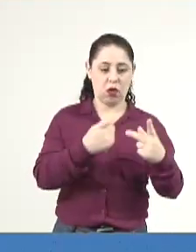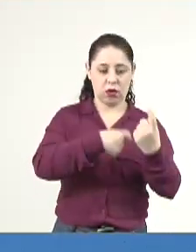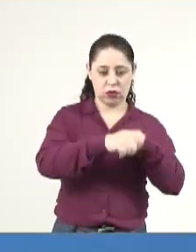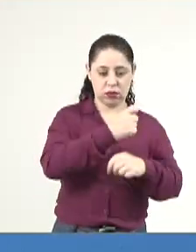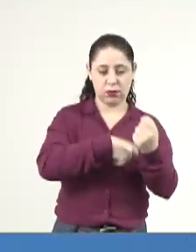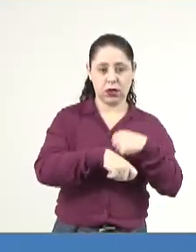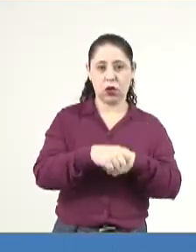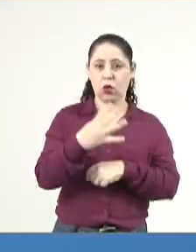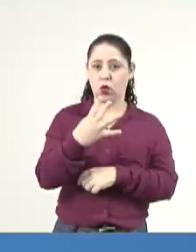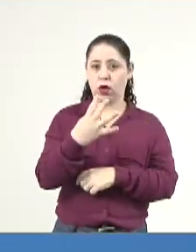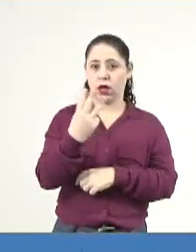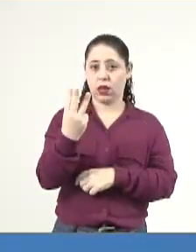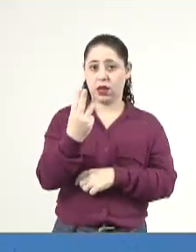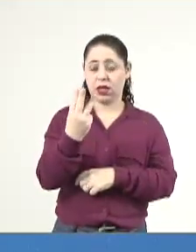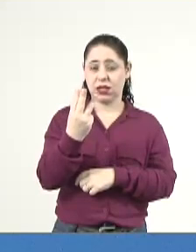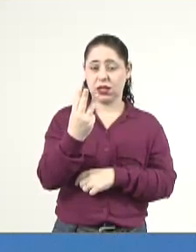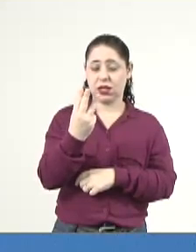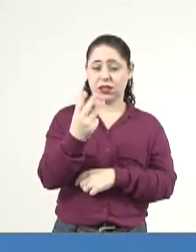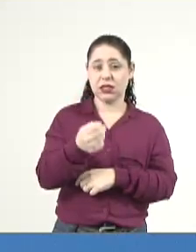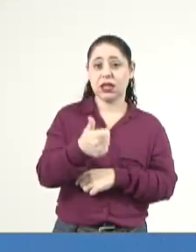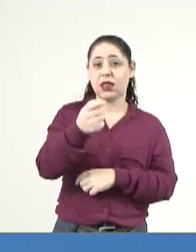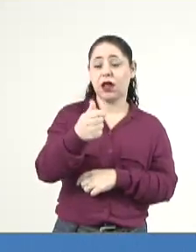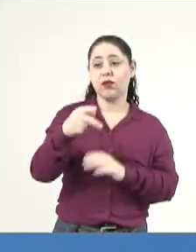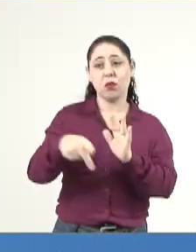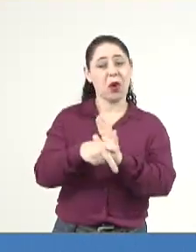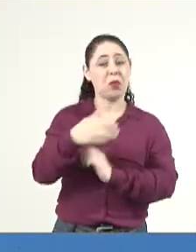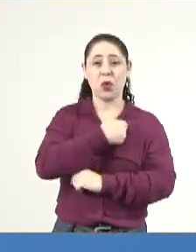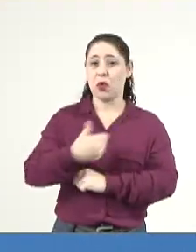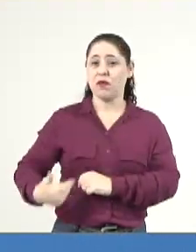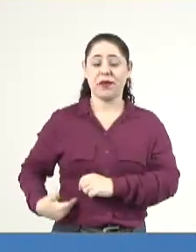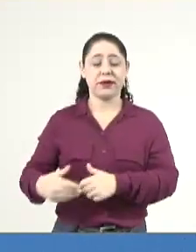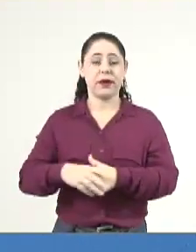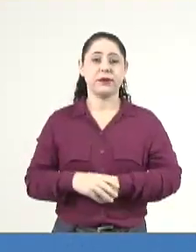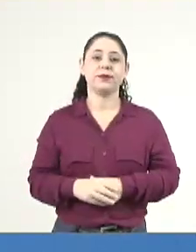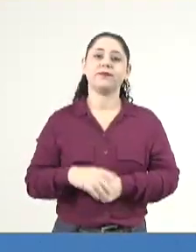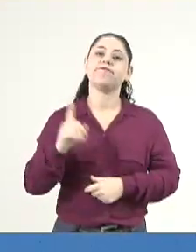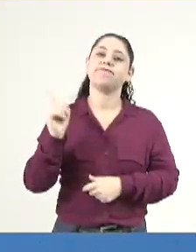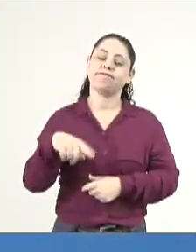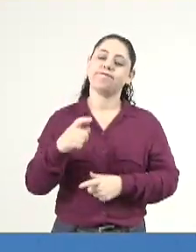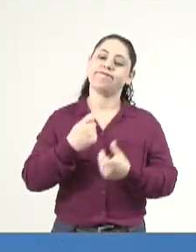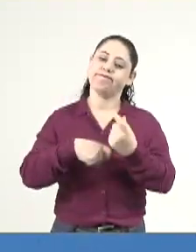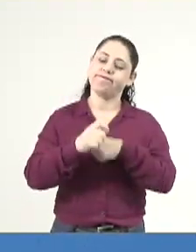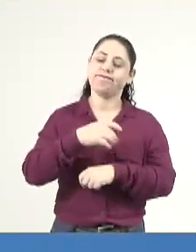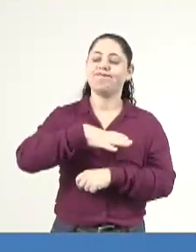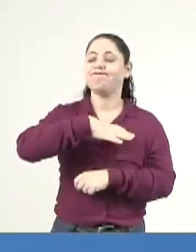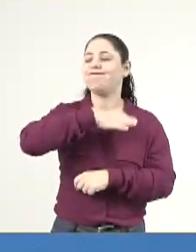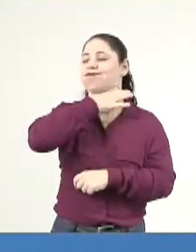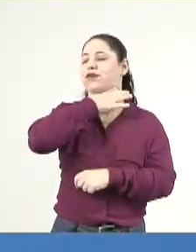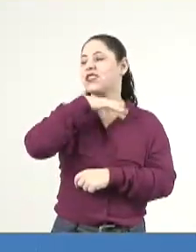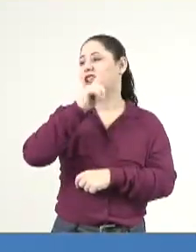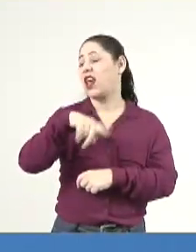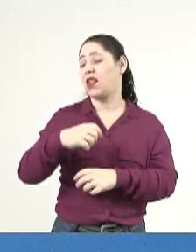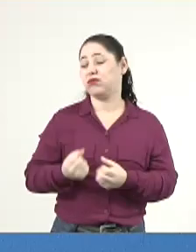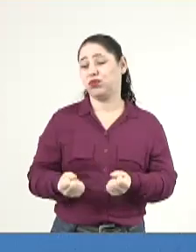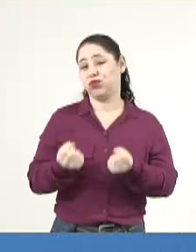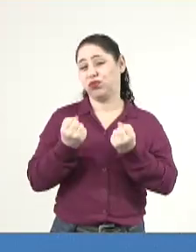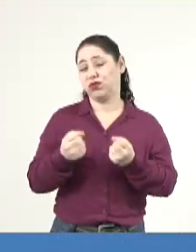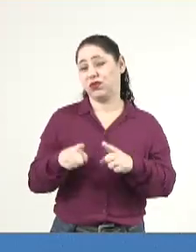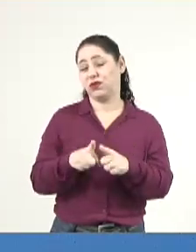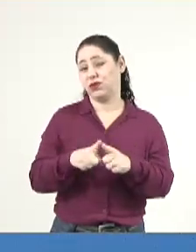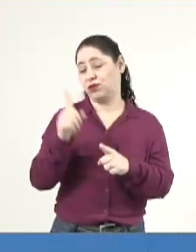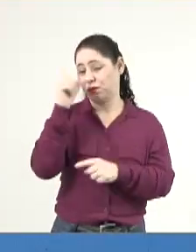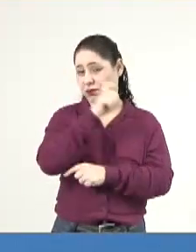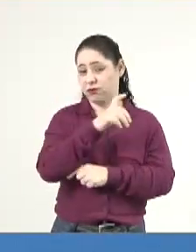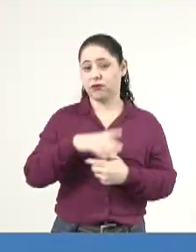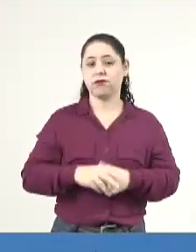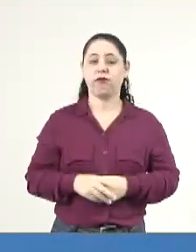brasileira, 43 centavos é governo. Então, é uma economia que está sufocada por um peso excessivo do Estado.